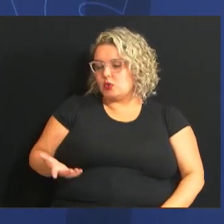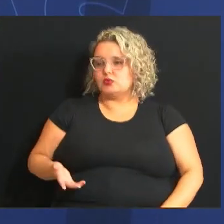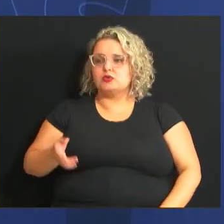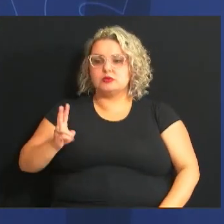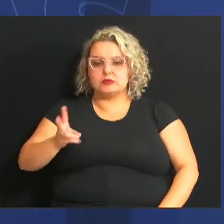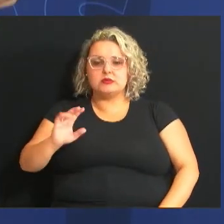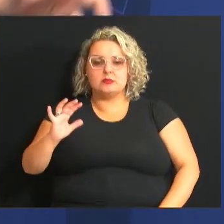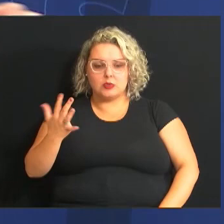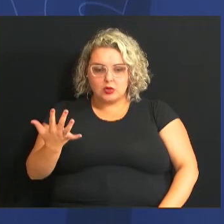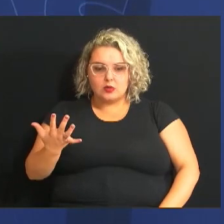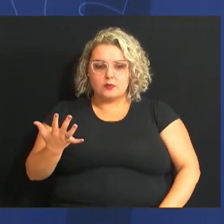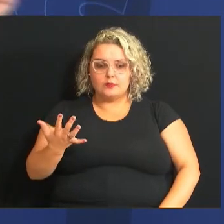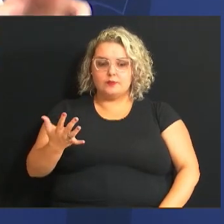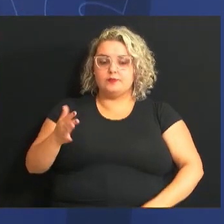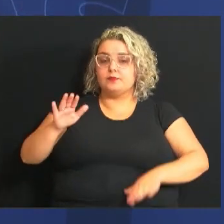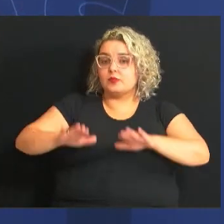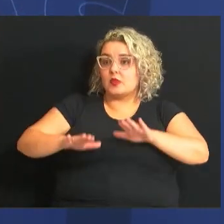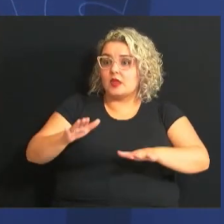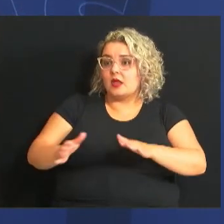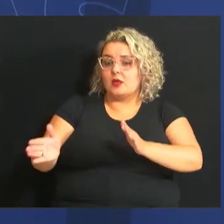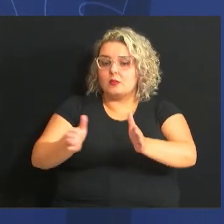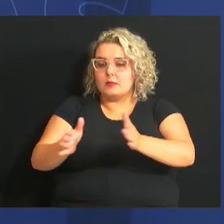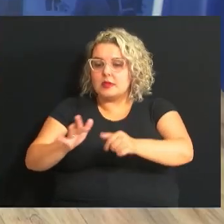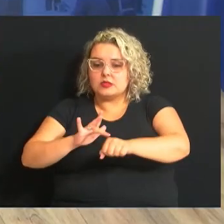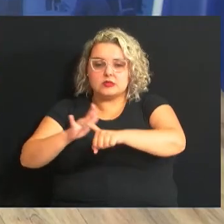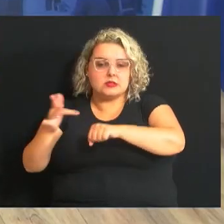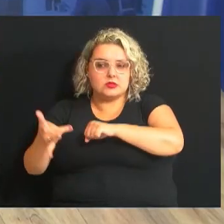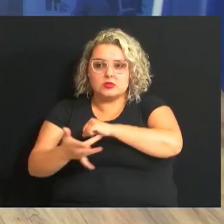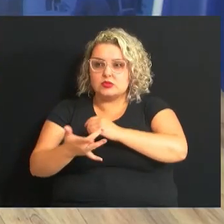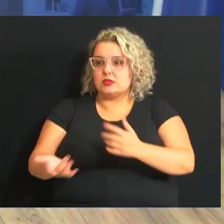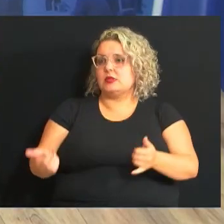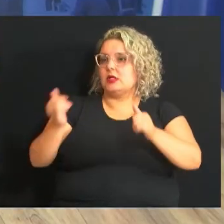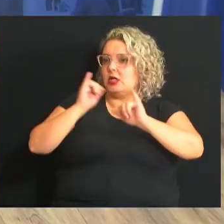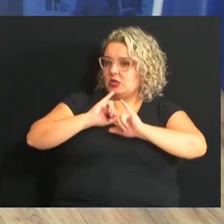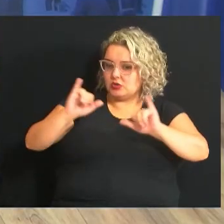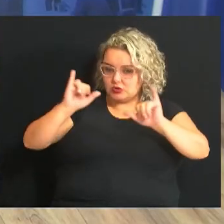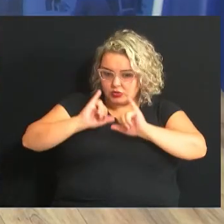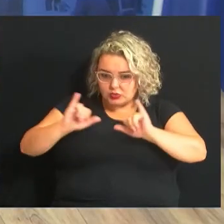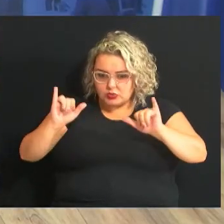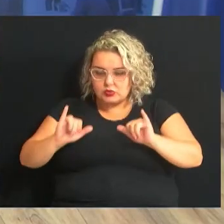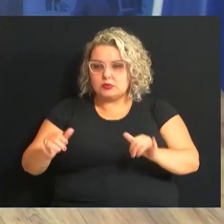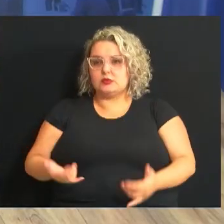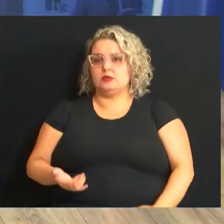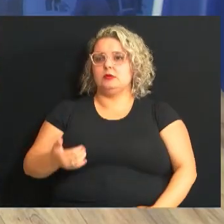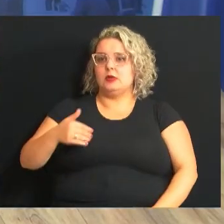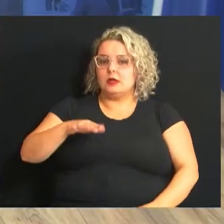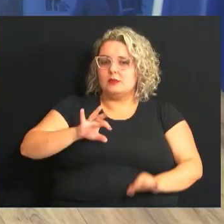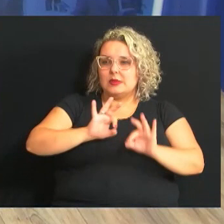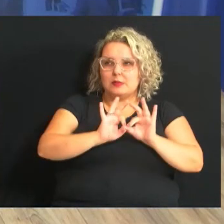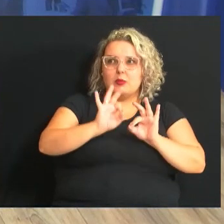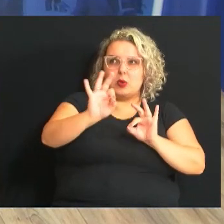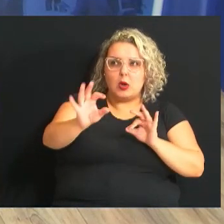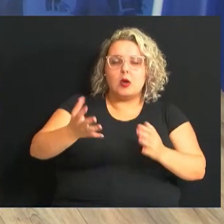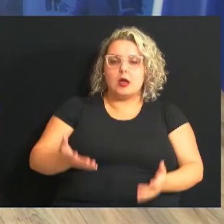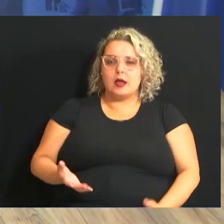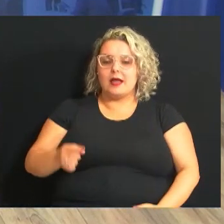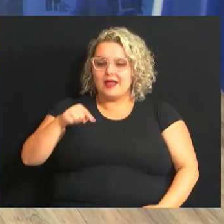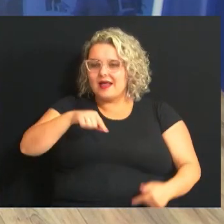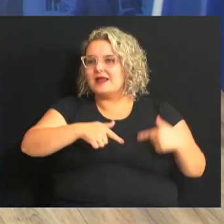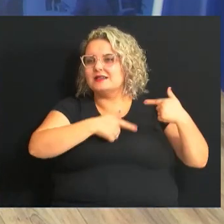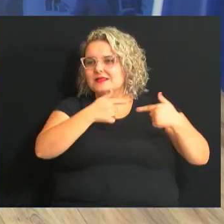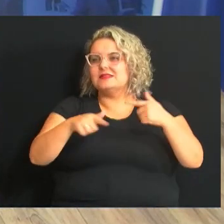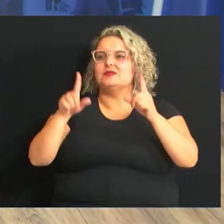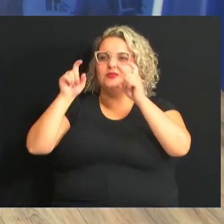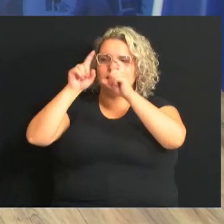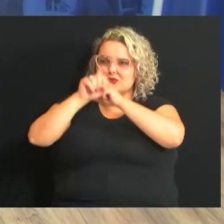mas talvez em época de rede social, que as notícias elas vão cada vez mais longe. Essa geração está com dificuldade